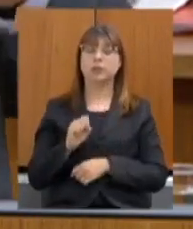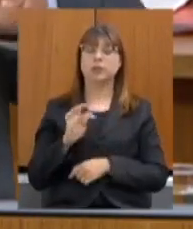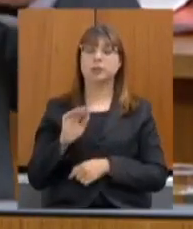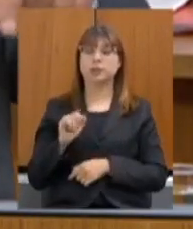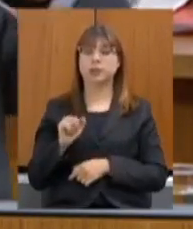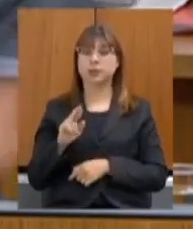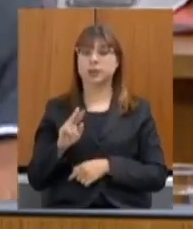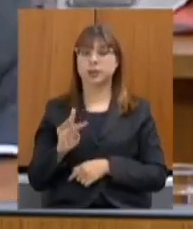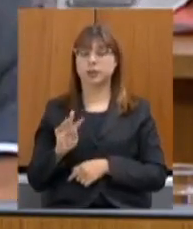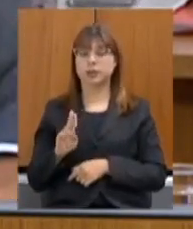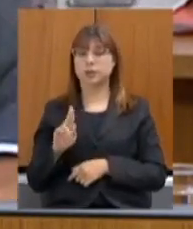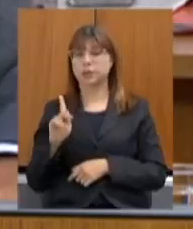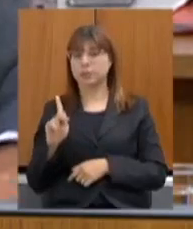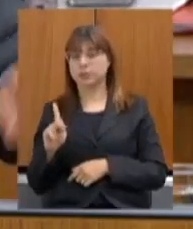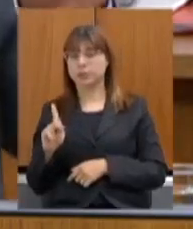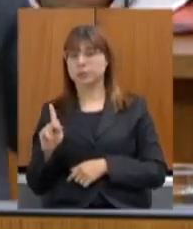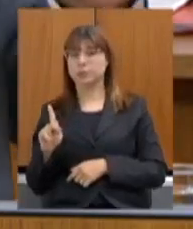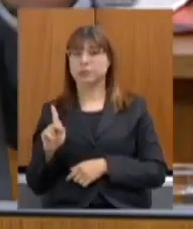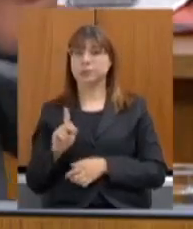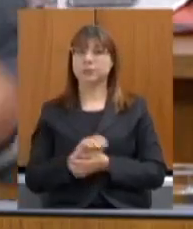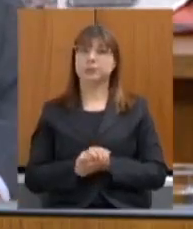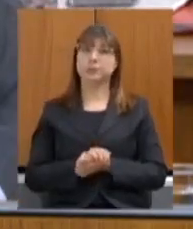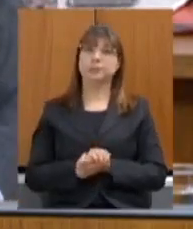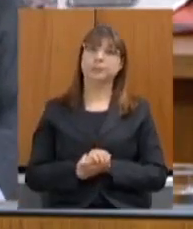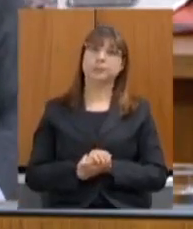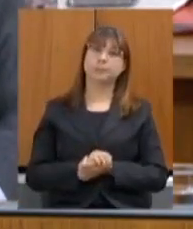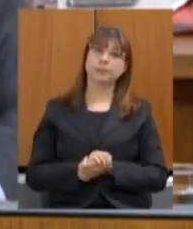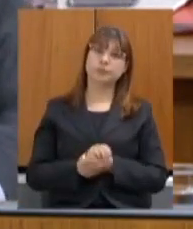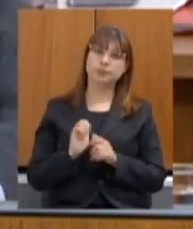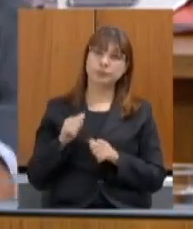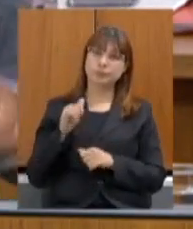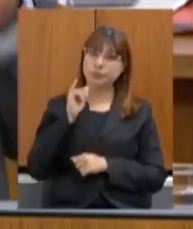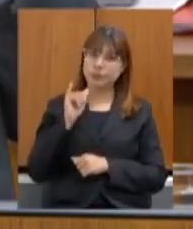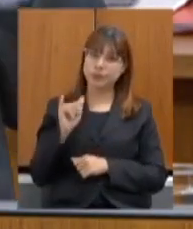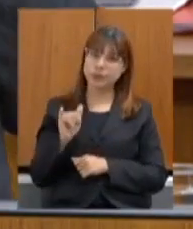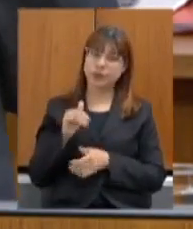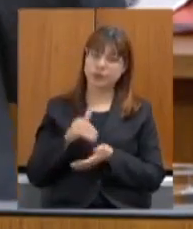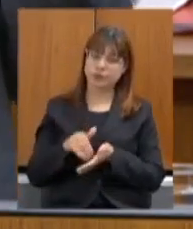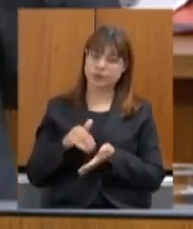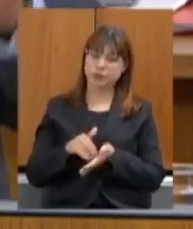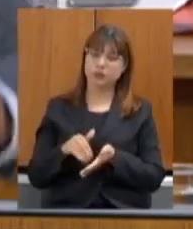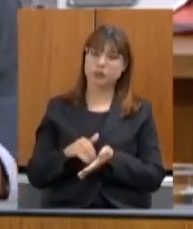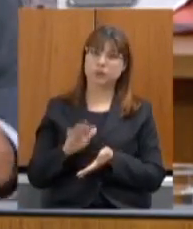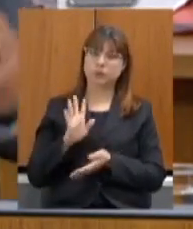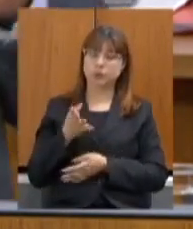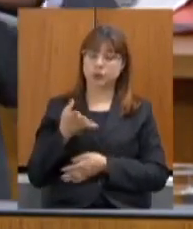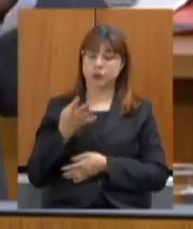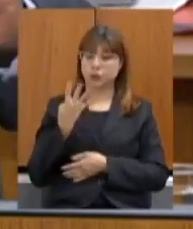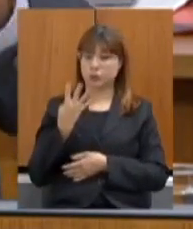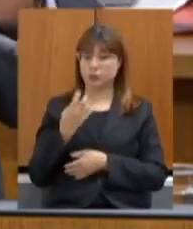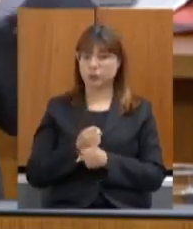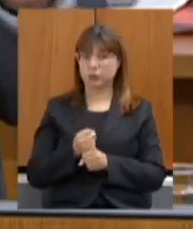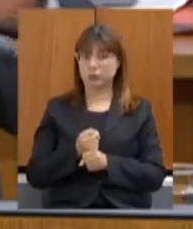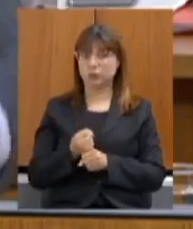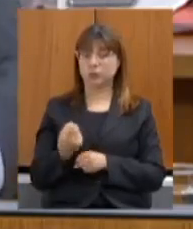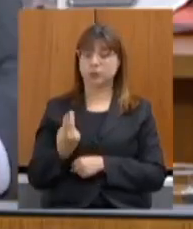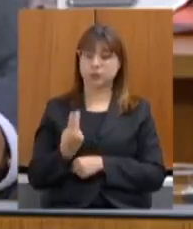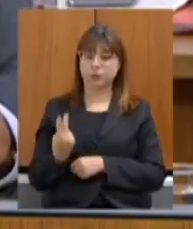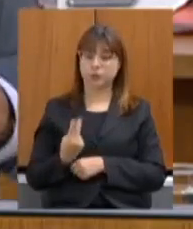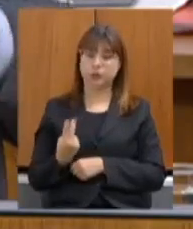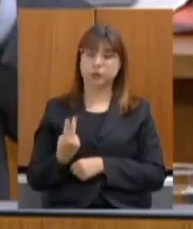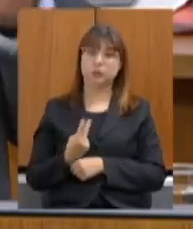financeira aprovada. Posso dizer a Vossa Excelência, secretário, faz quatro anos que nós dois estamos aí.